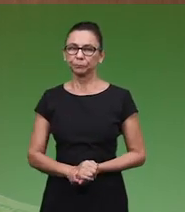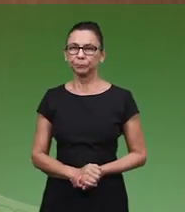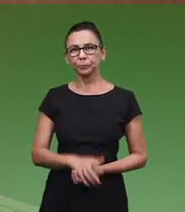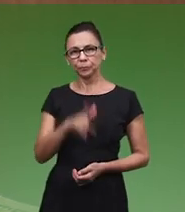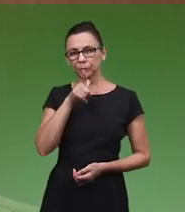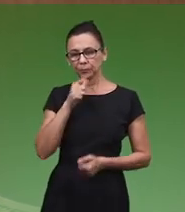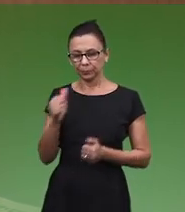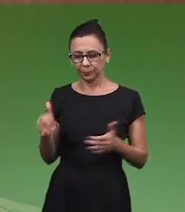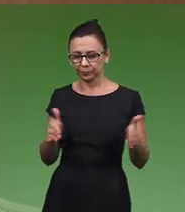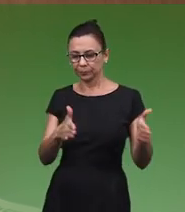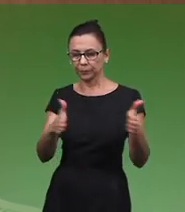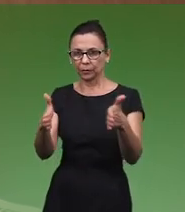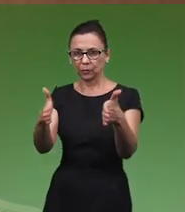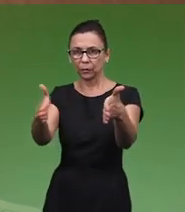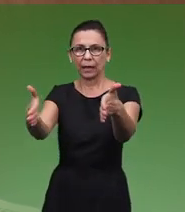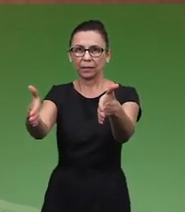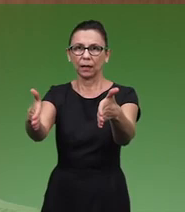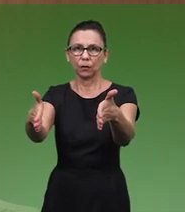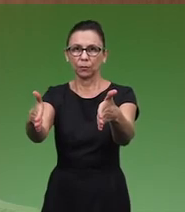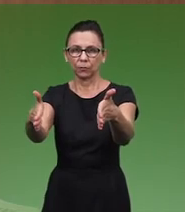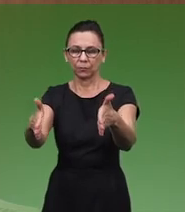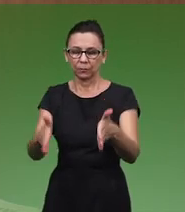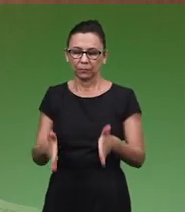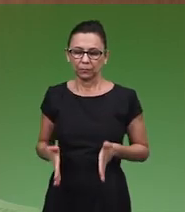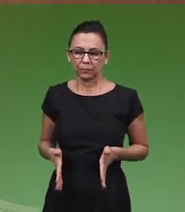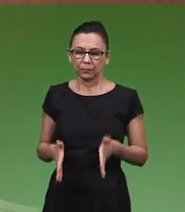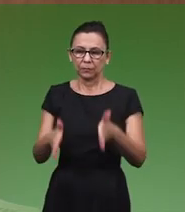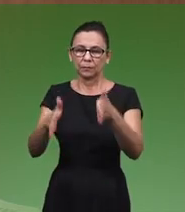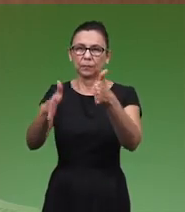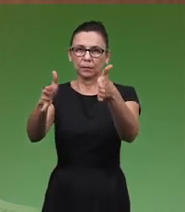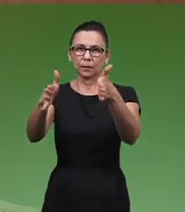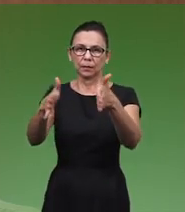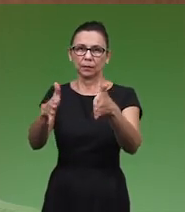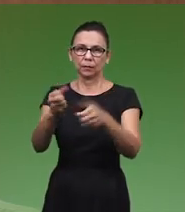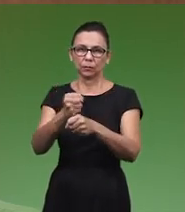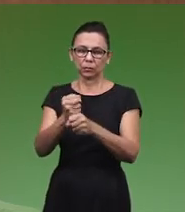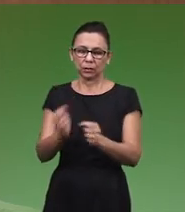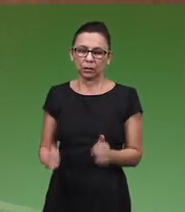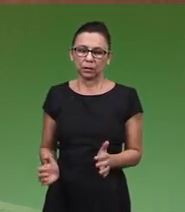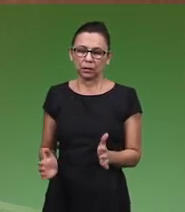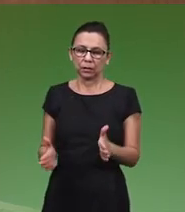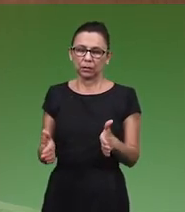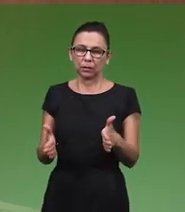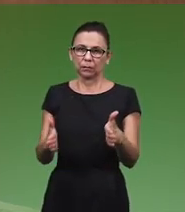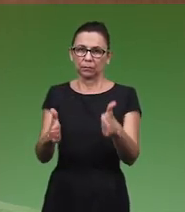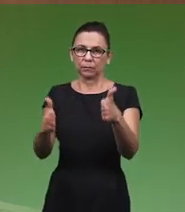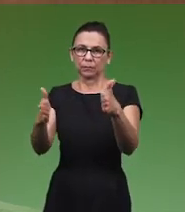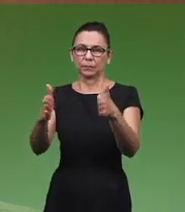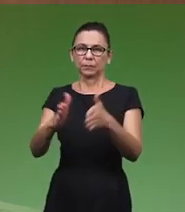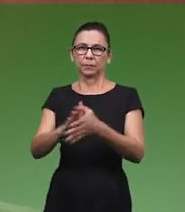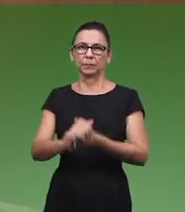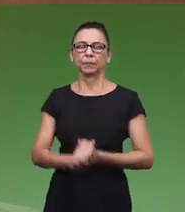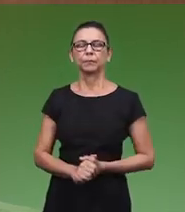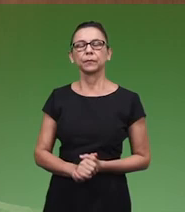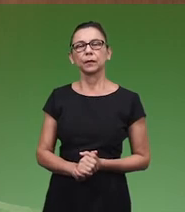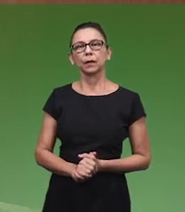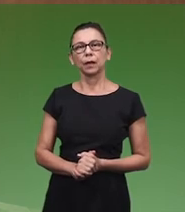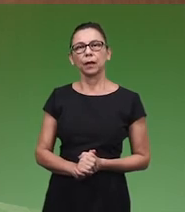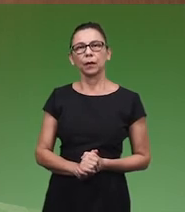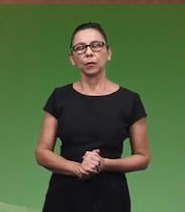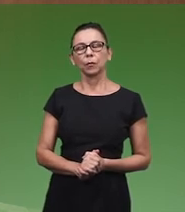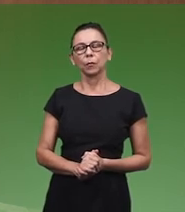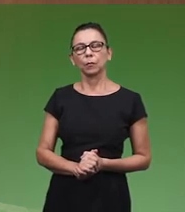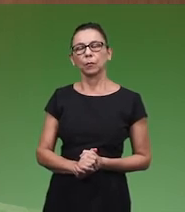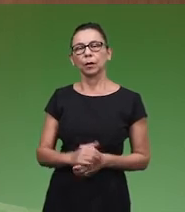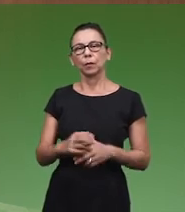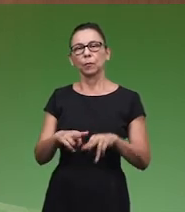canal, porque havia um canal que eles mesmo tinham feito, uma outra história, vamos deixar isso, que era uma forma de acessar